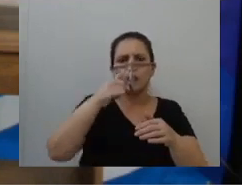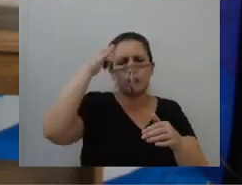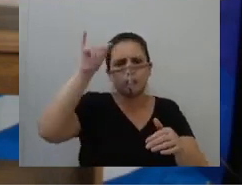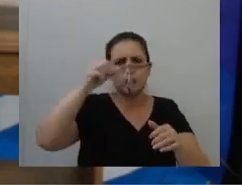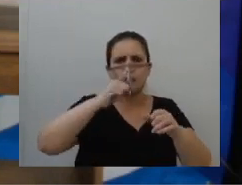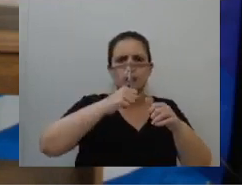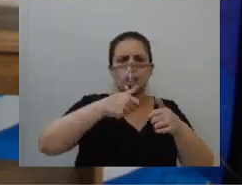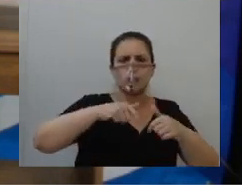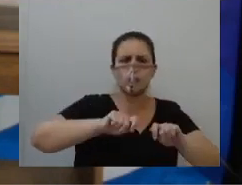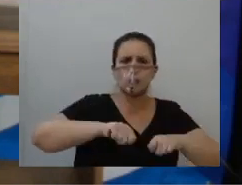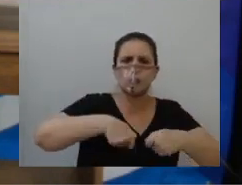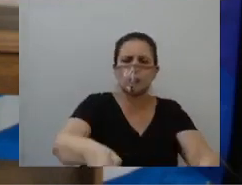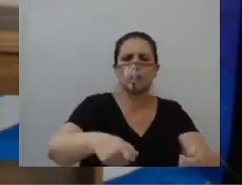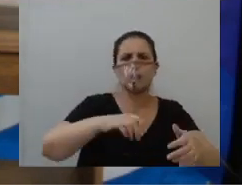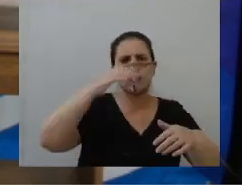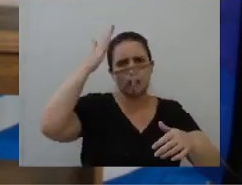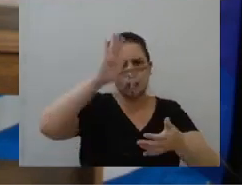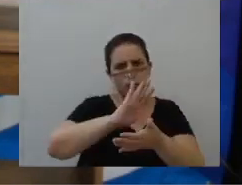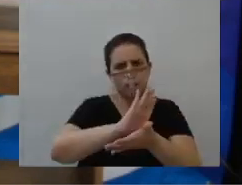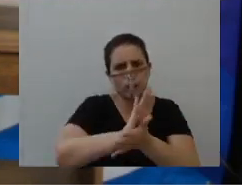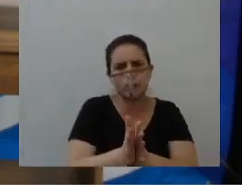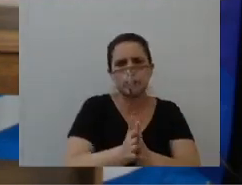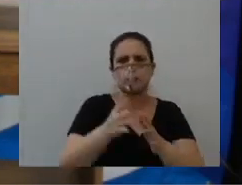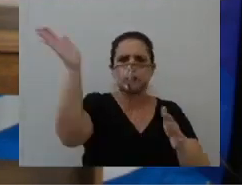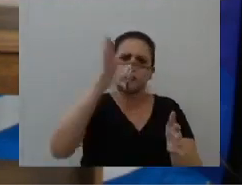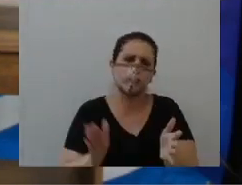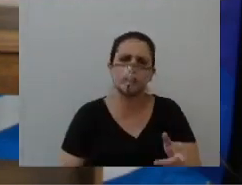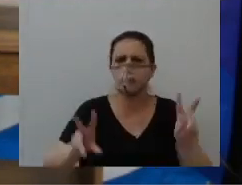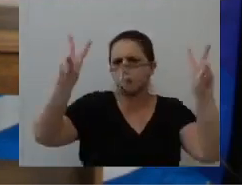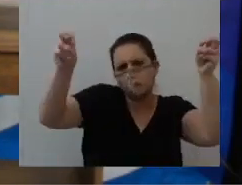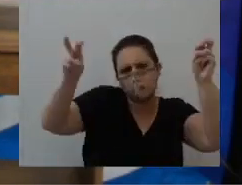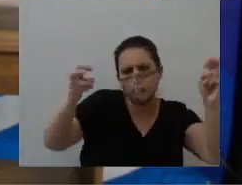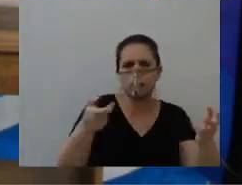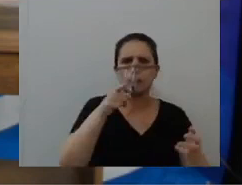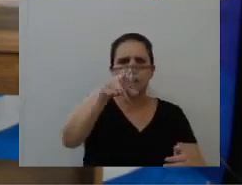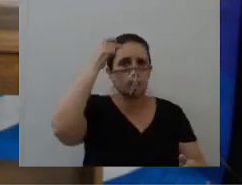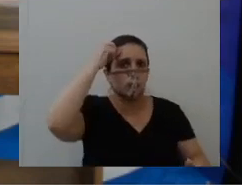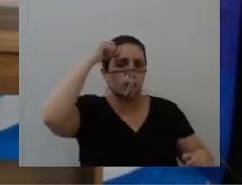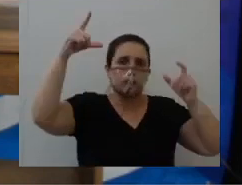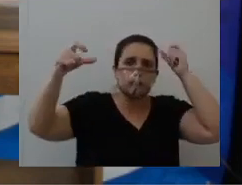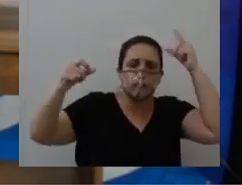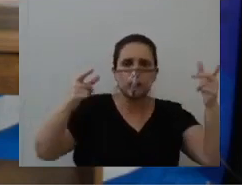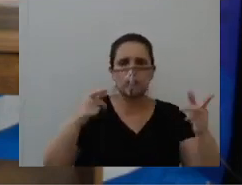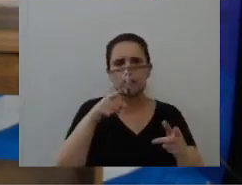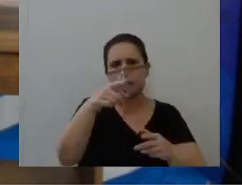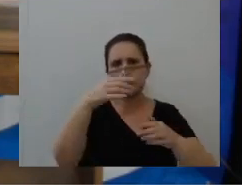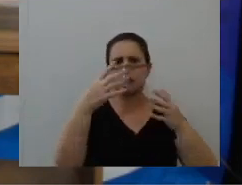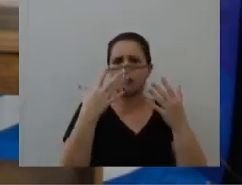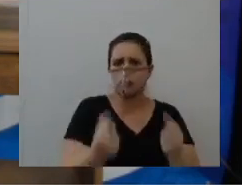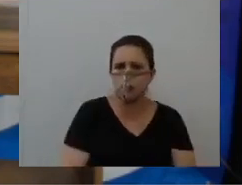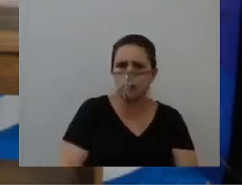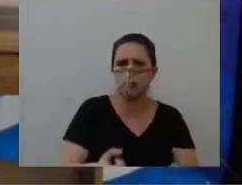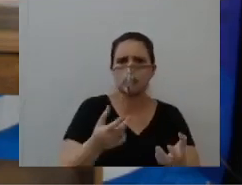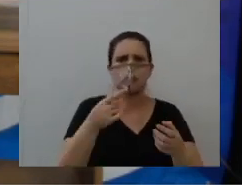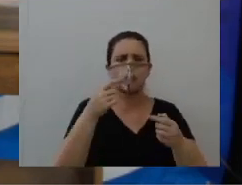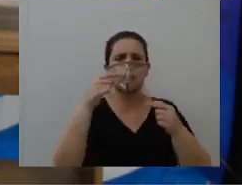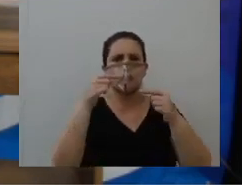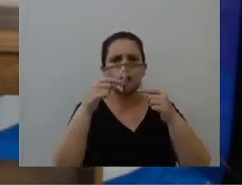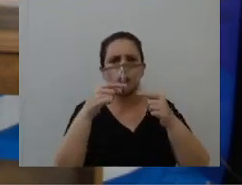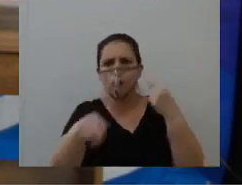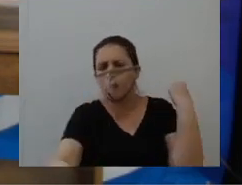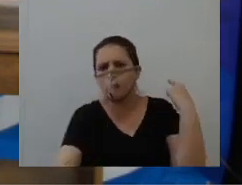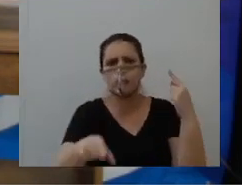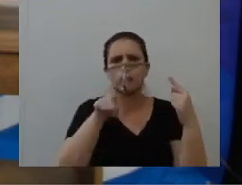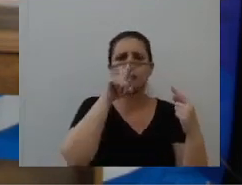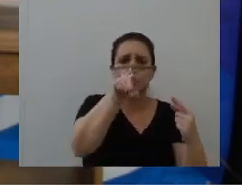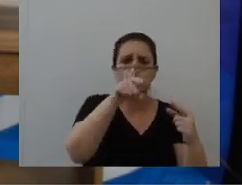Brasil. Eles lançam um tema e a partir dali você vai elaborar a sua ideia, se você é contra, se você é a favor e o porquê disso. Então o